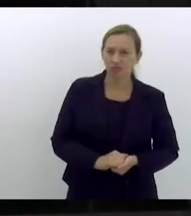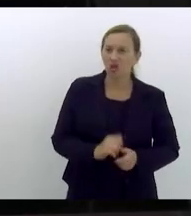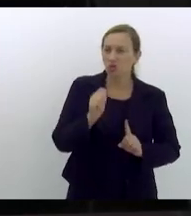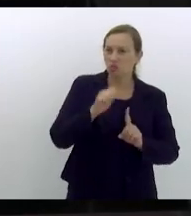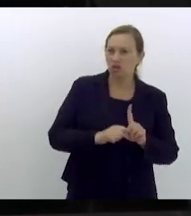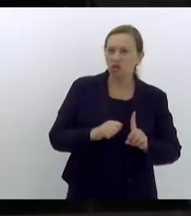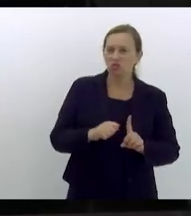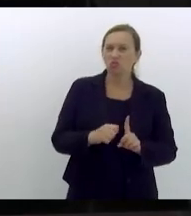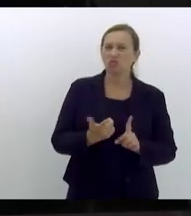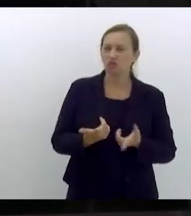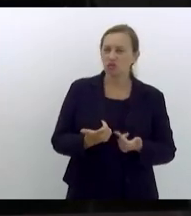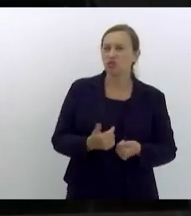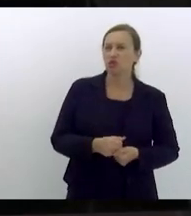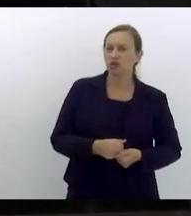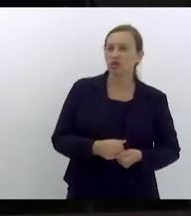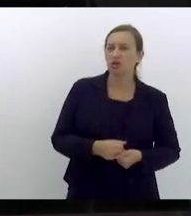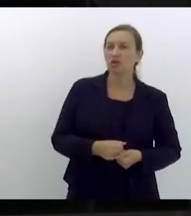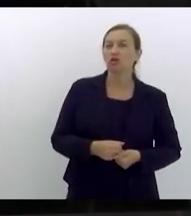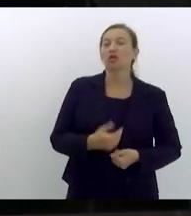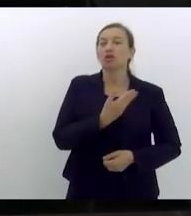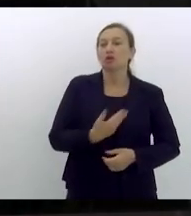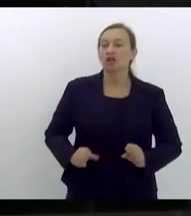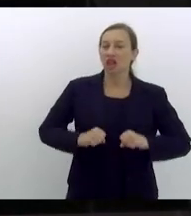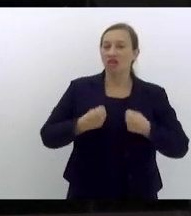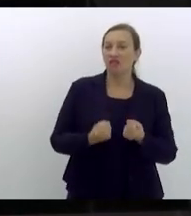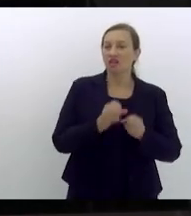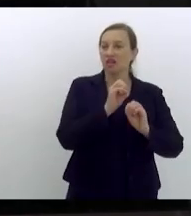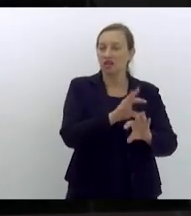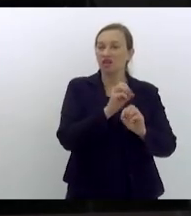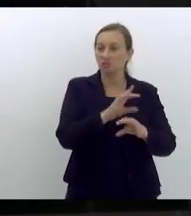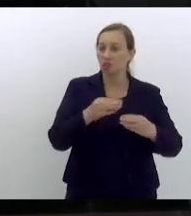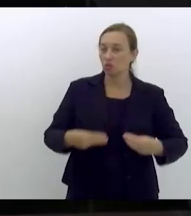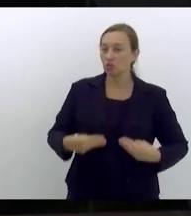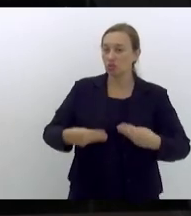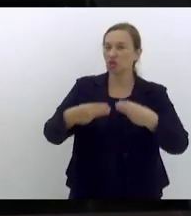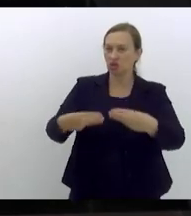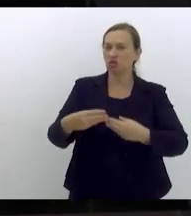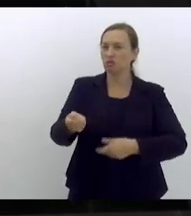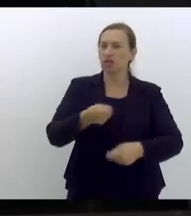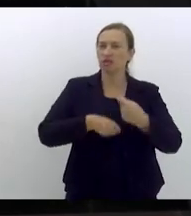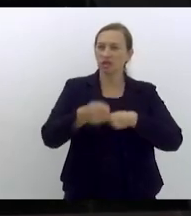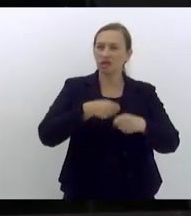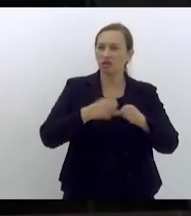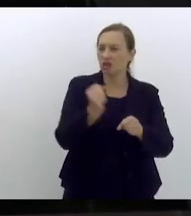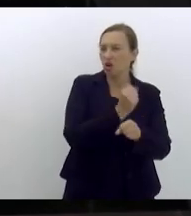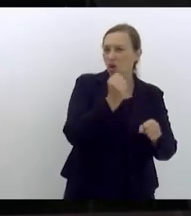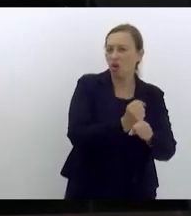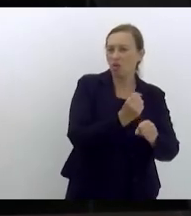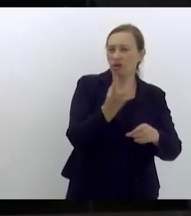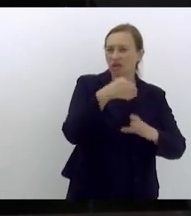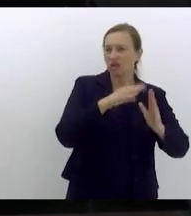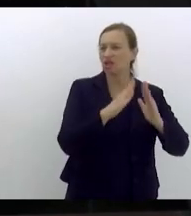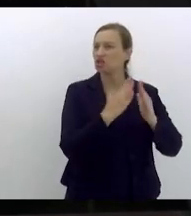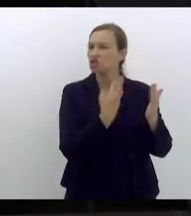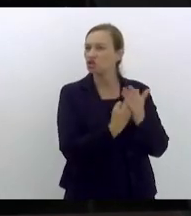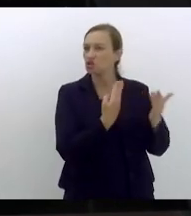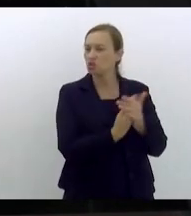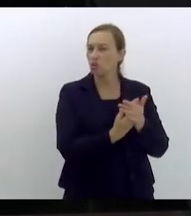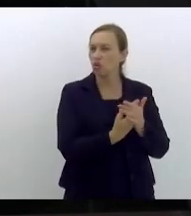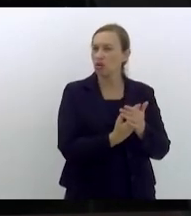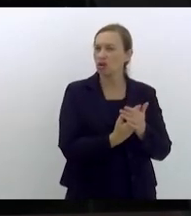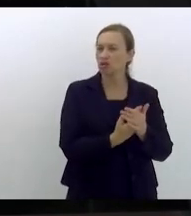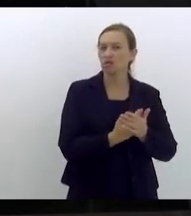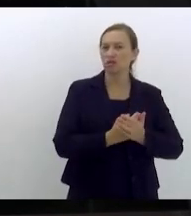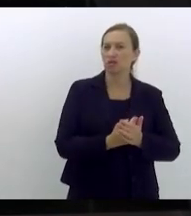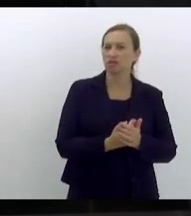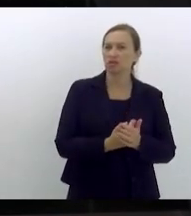mesmo governo que disse que iria defender a educação e botou Ministro para negociar obra em escola nos rincões do país